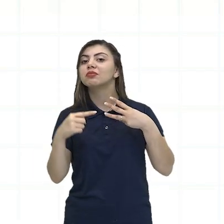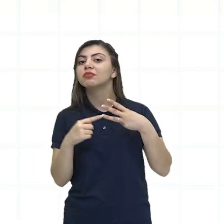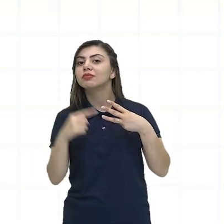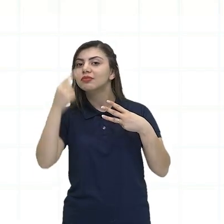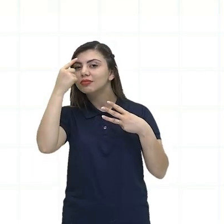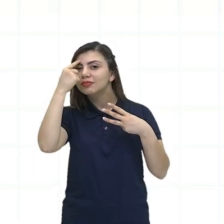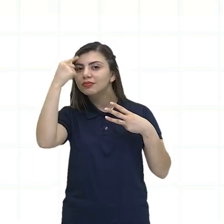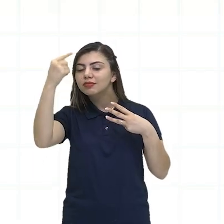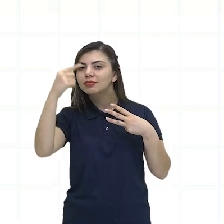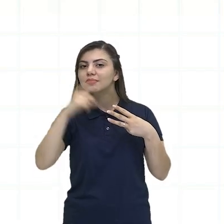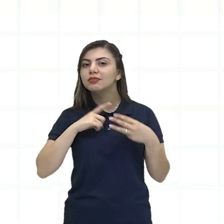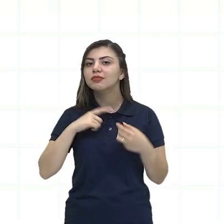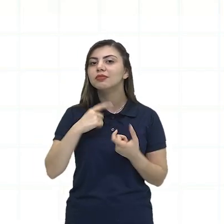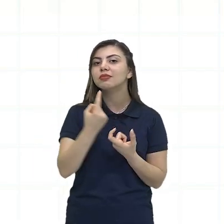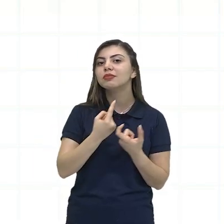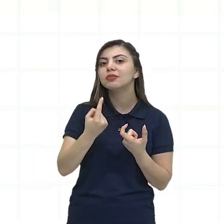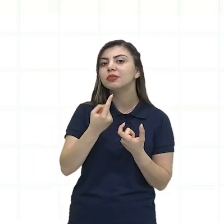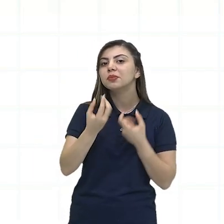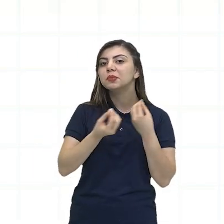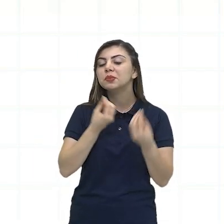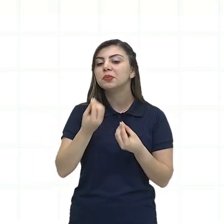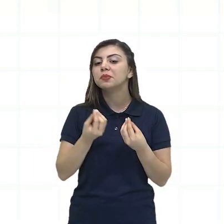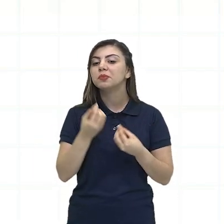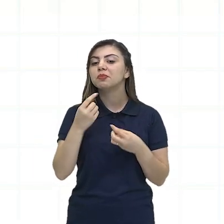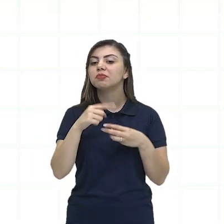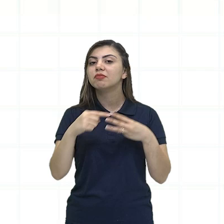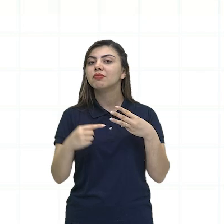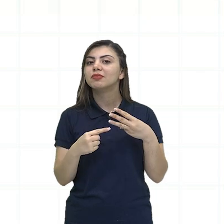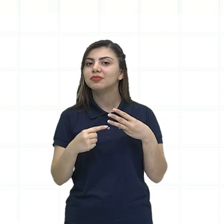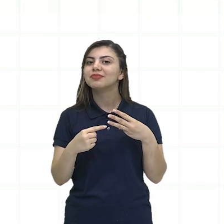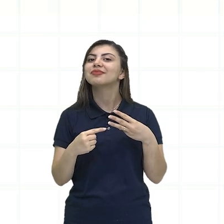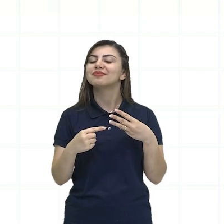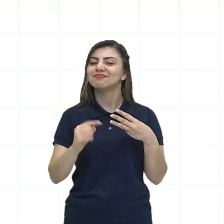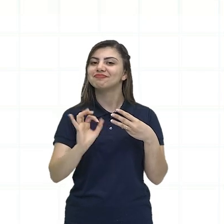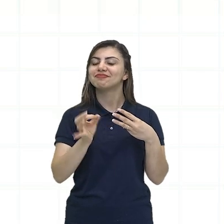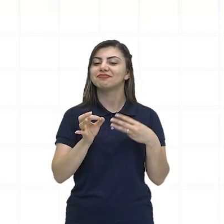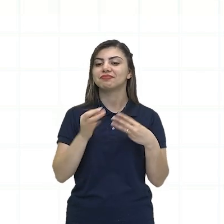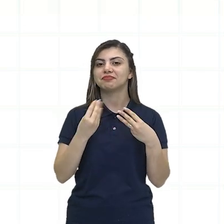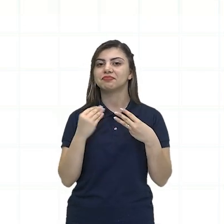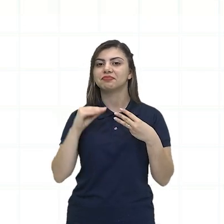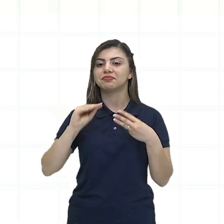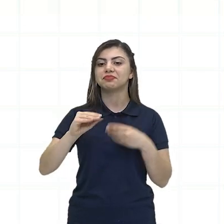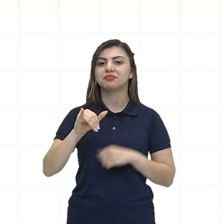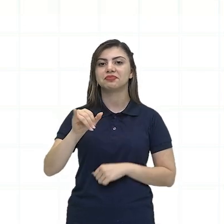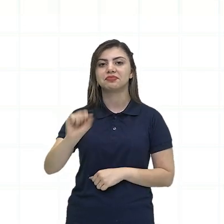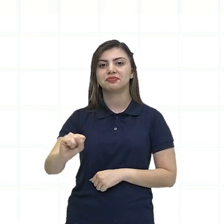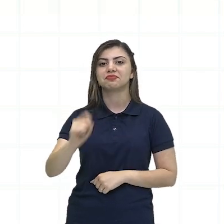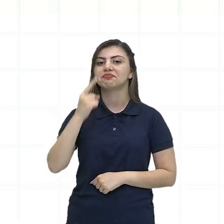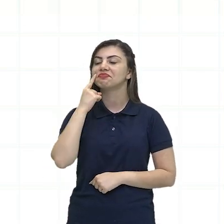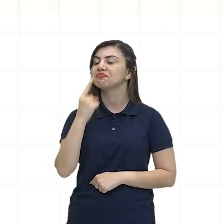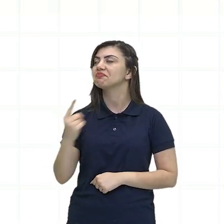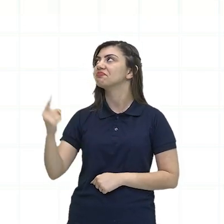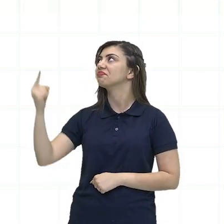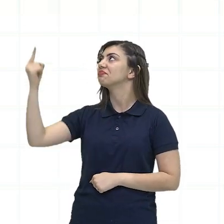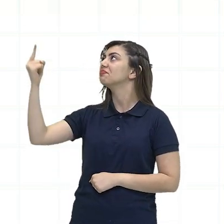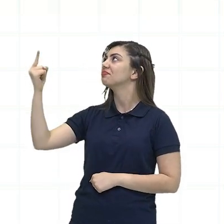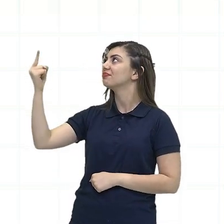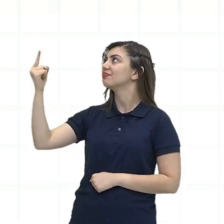meu sujeito algo que está no singular? Vamos ver. Eu vou utilizar is,